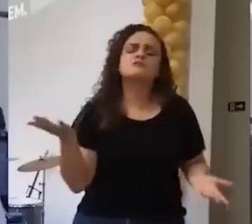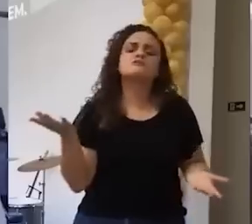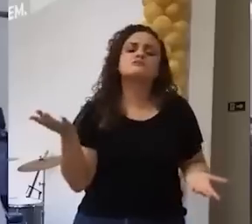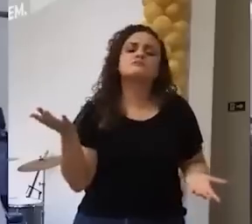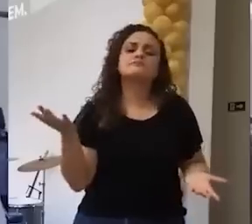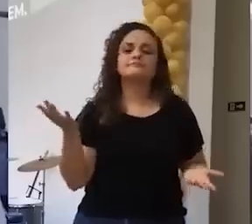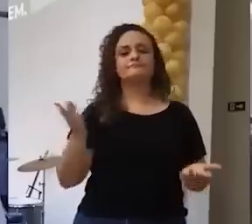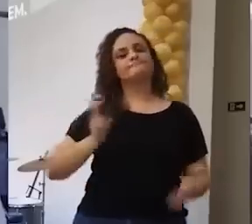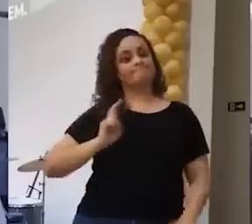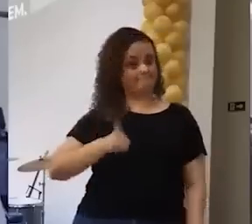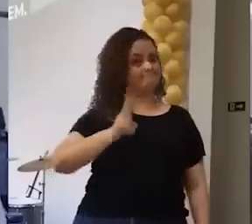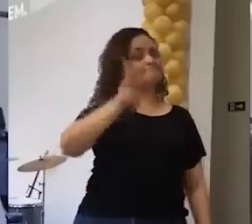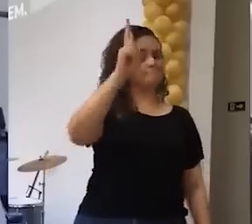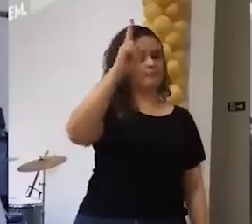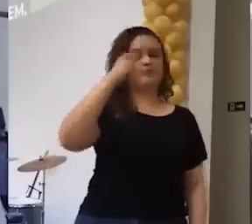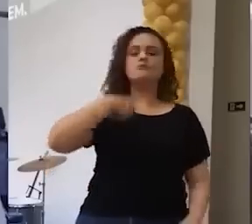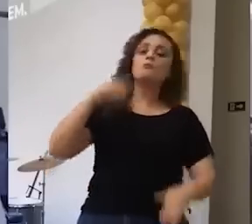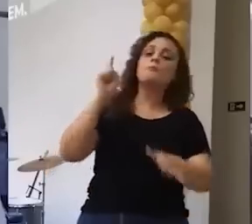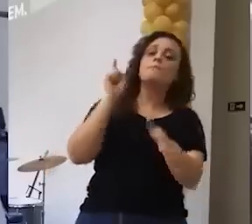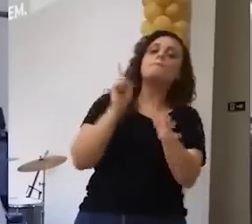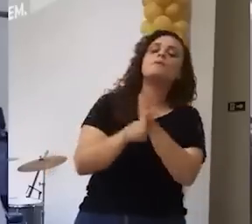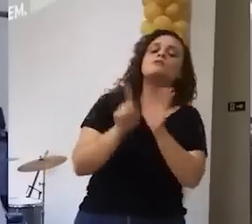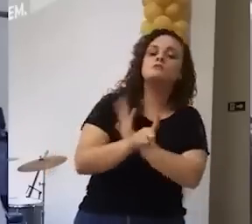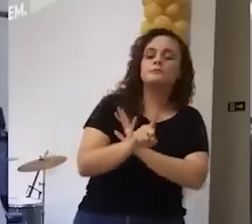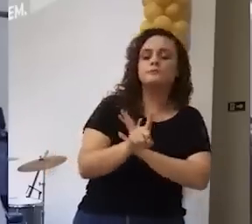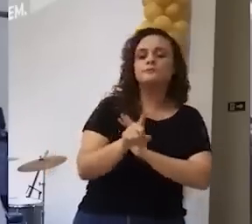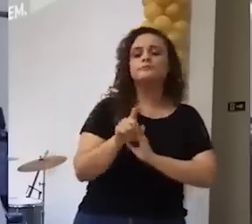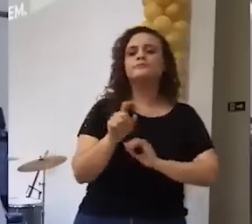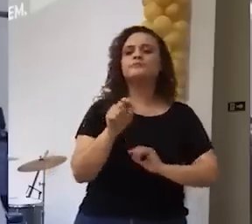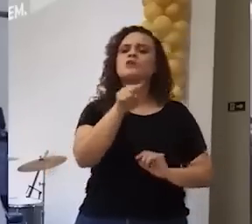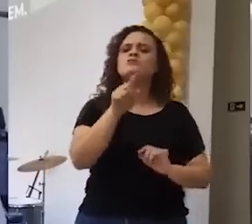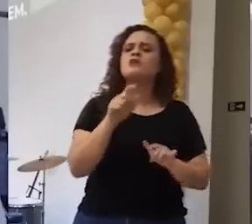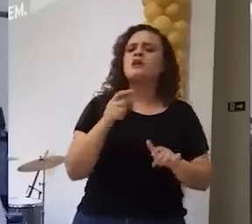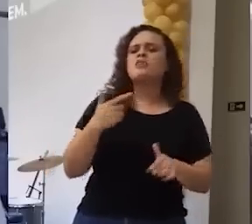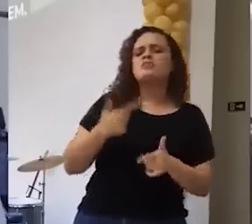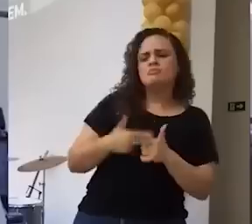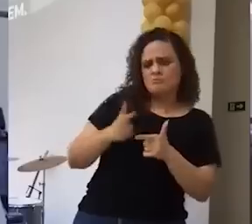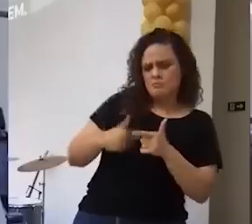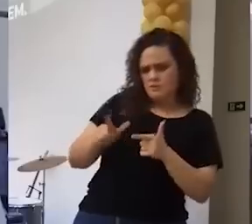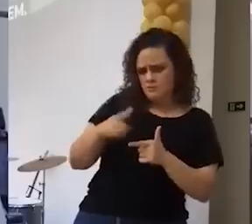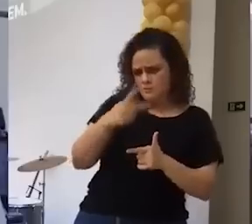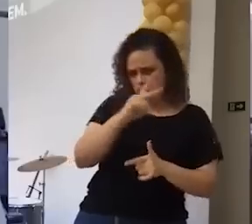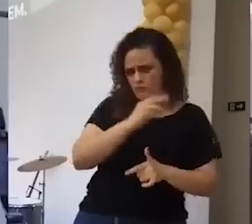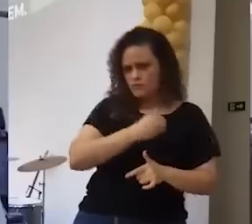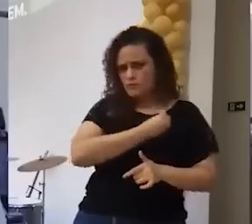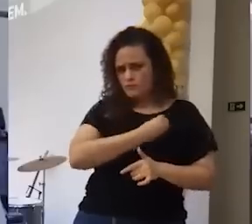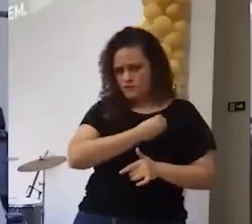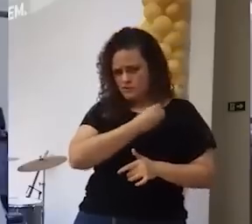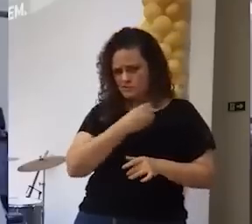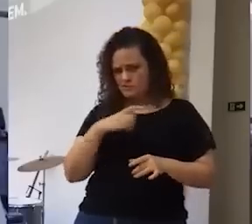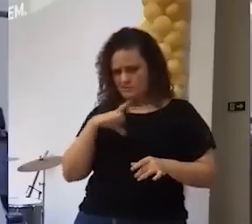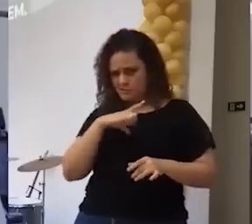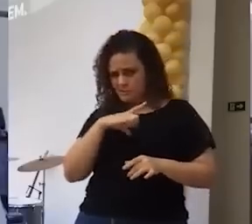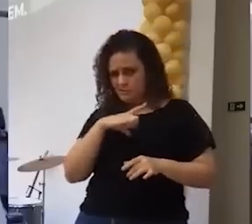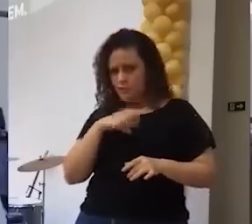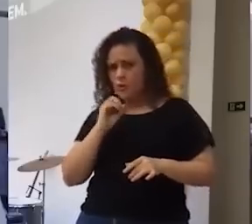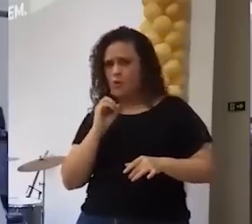Sempre. Então vou fazer uma perguntinha para você. Você tem problema na sua vida também? Também? Ou só eu que tenho na